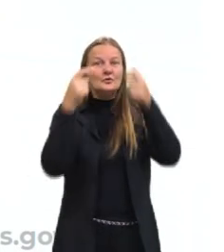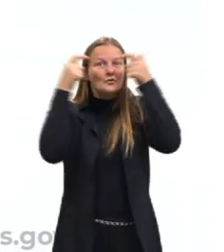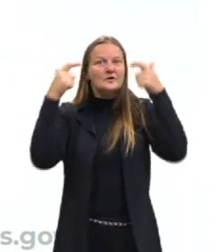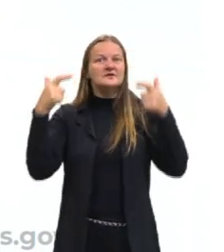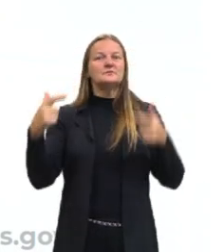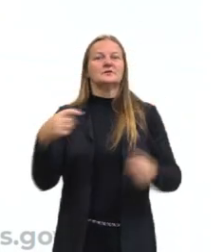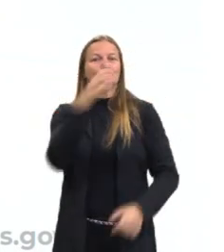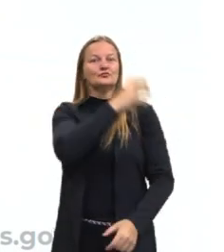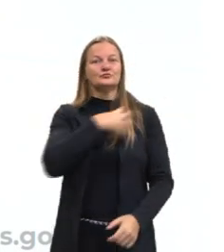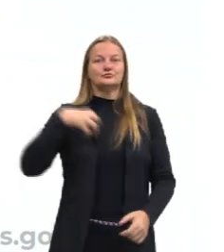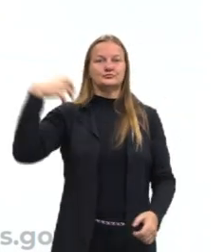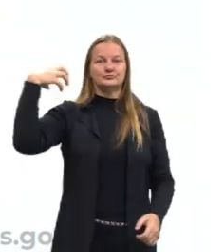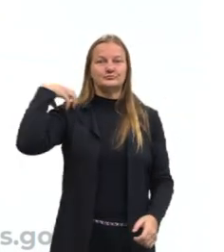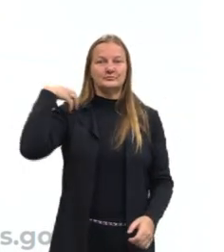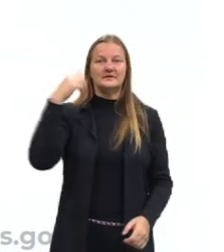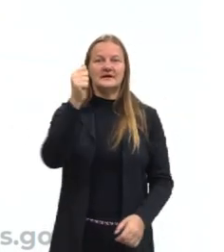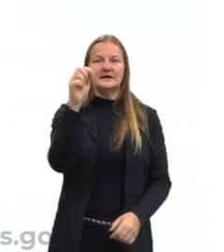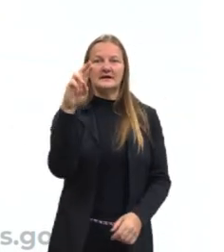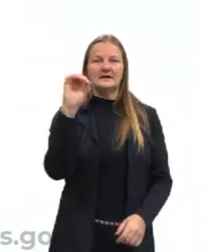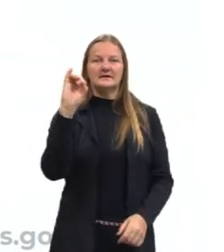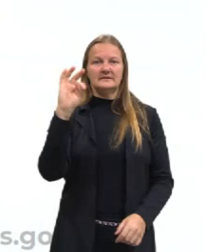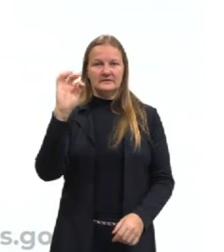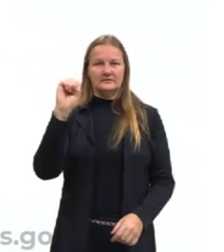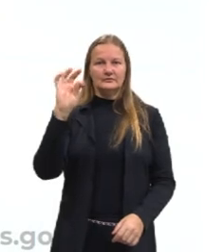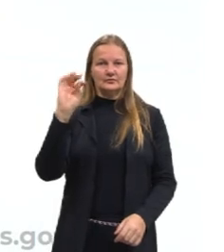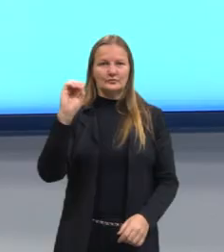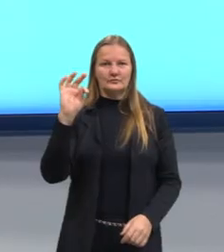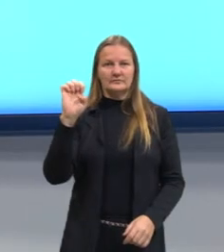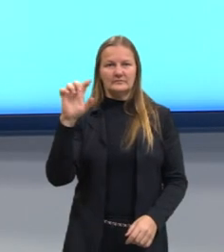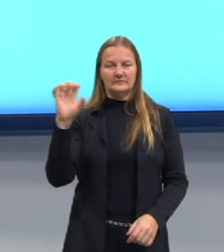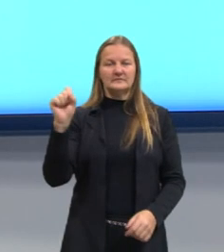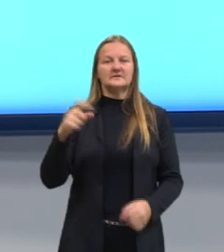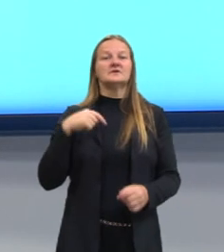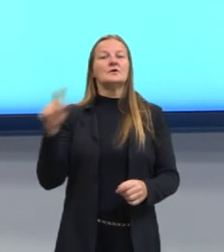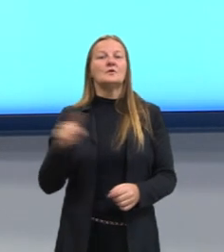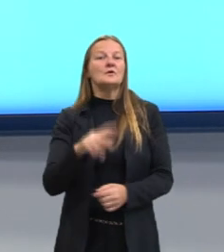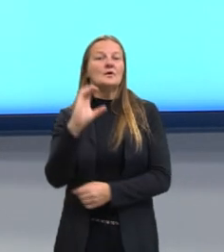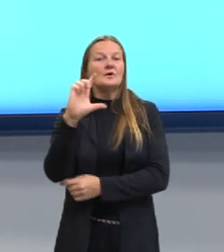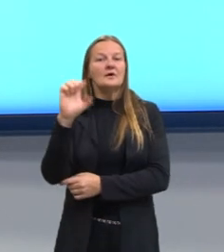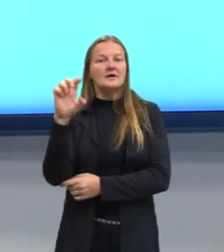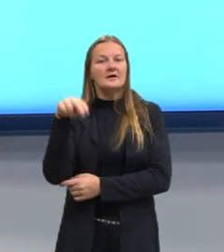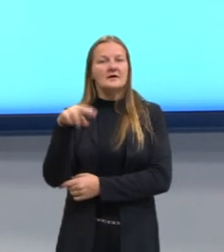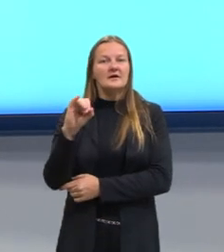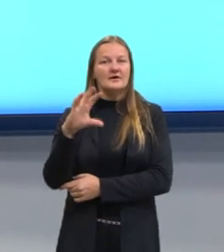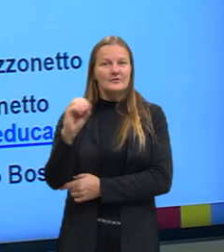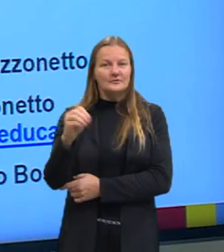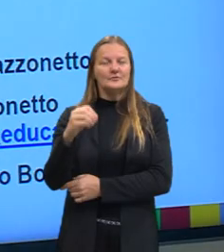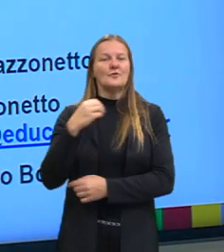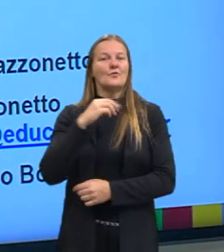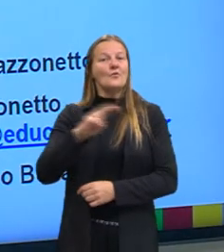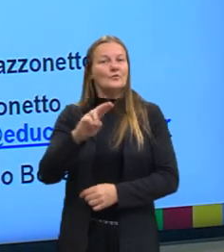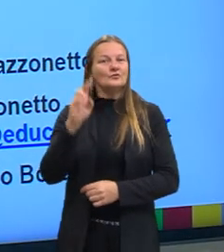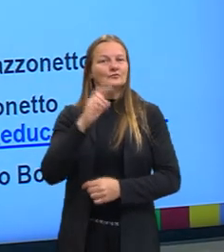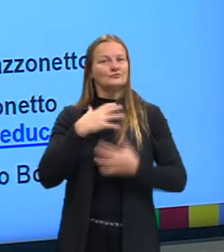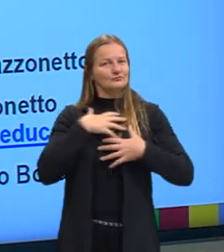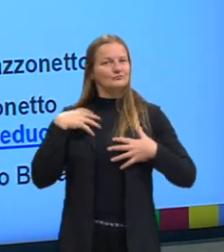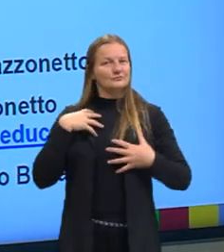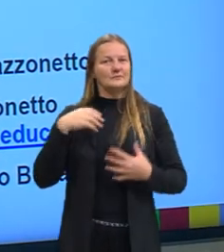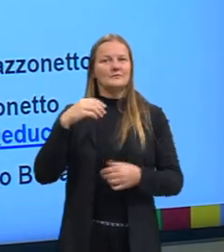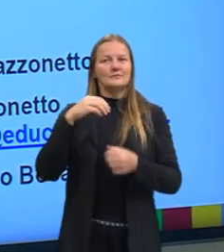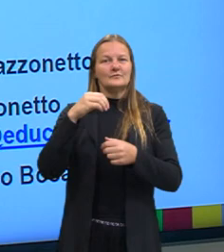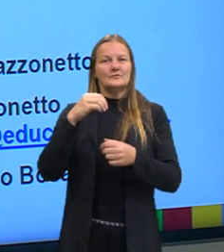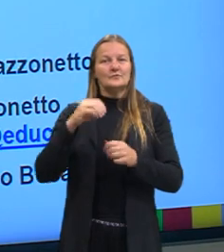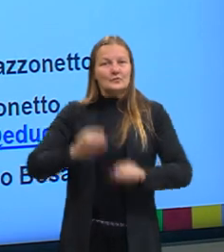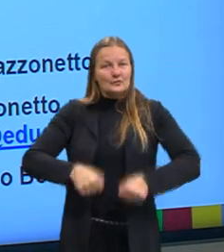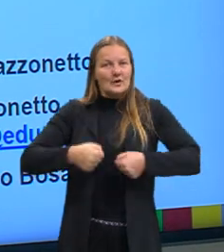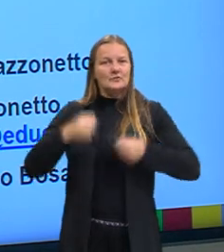em Aristóteles Eu sou professor clério Vista uma camiseta Magenta uma jaqueta e calça